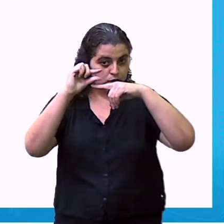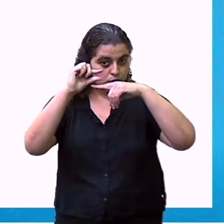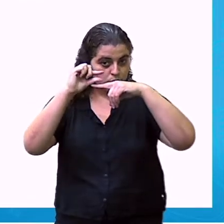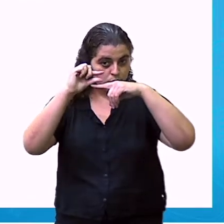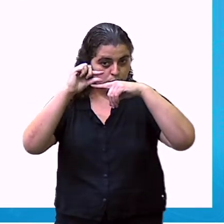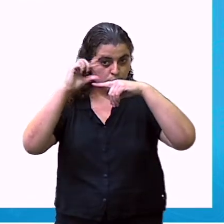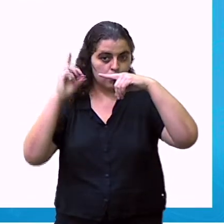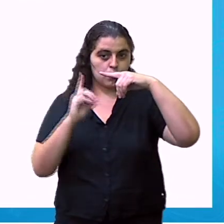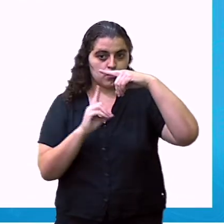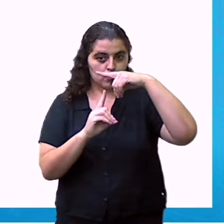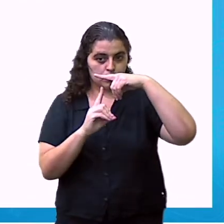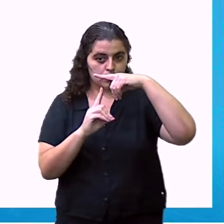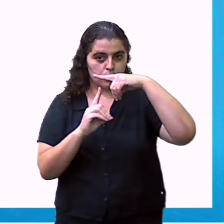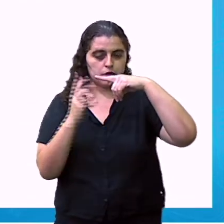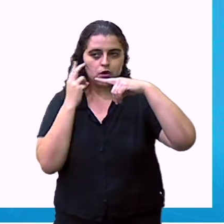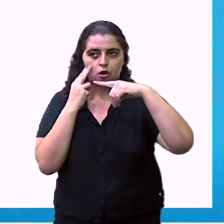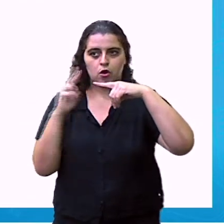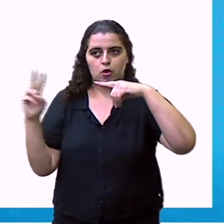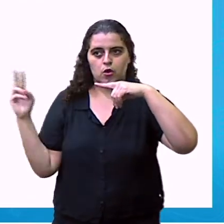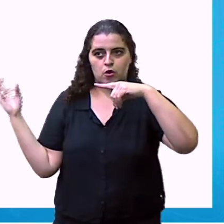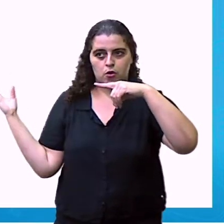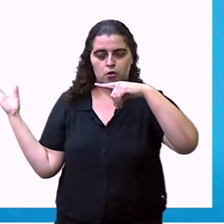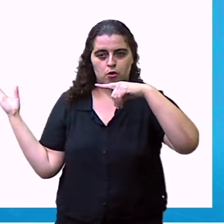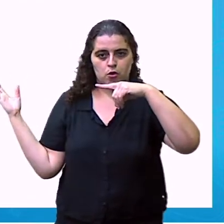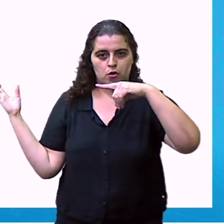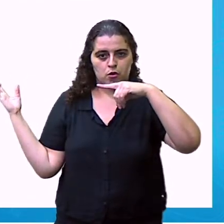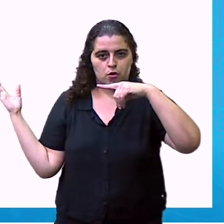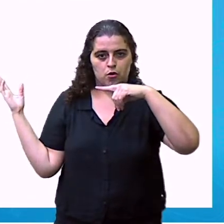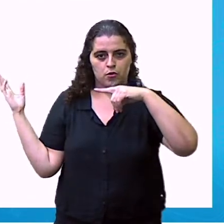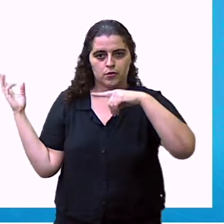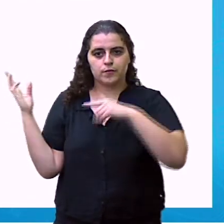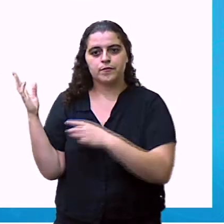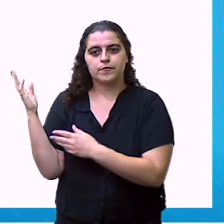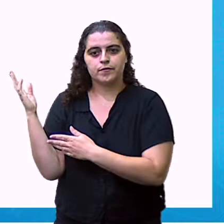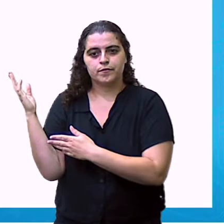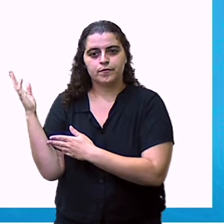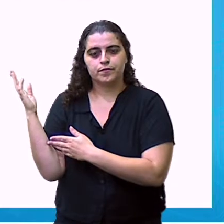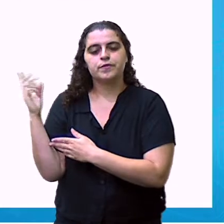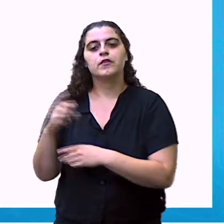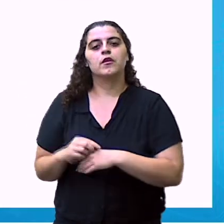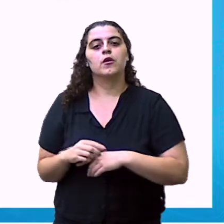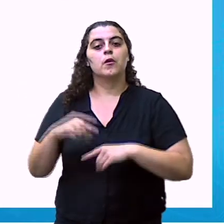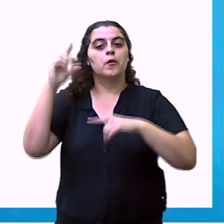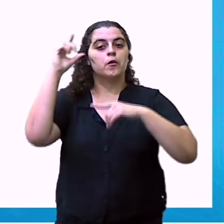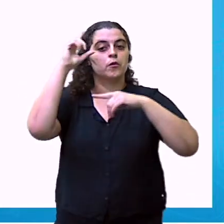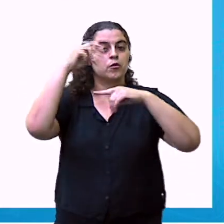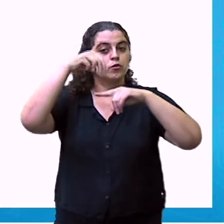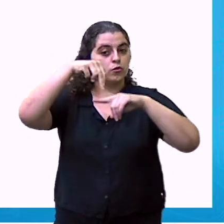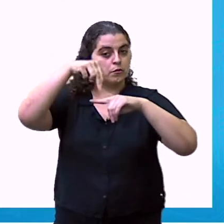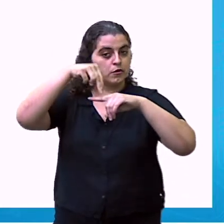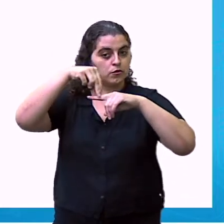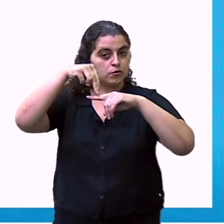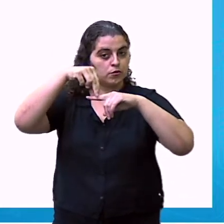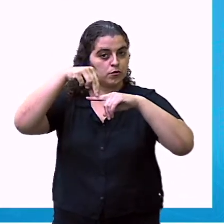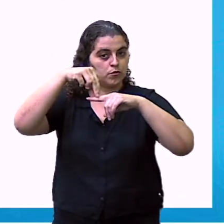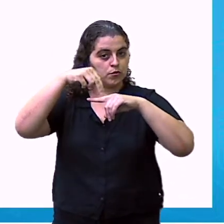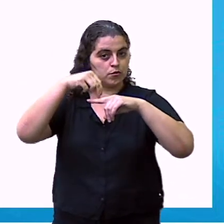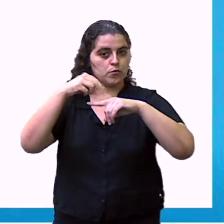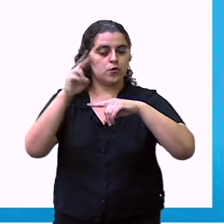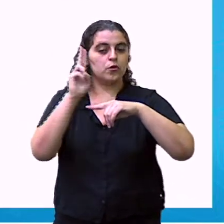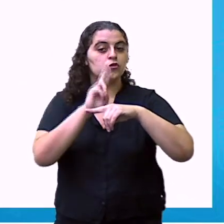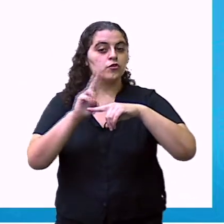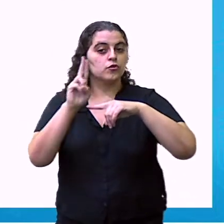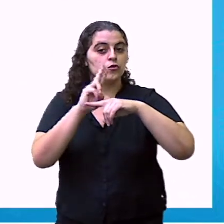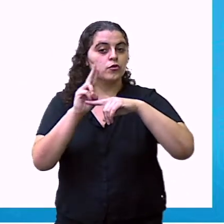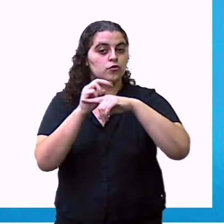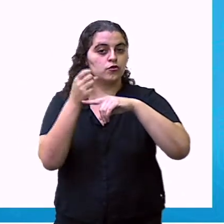menor do que o denominador. Então, por isso que é importante entender todos esses termos. O que é um numerador de uma